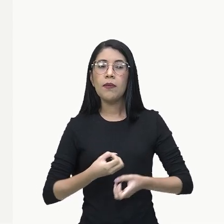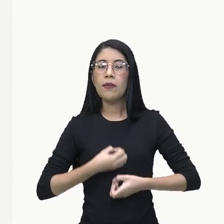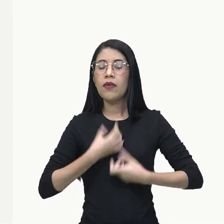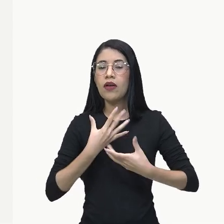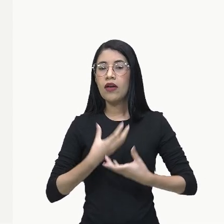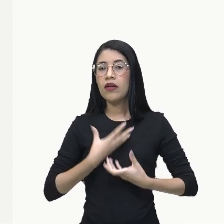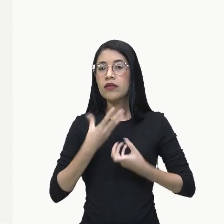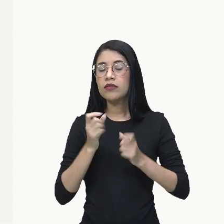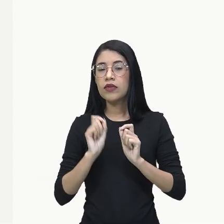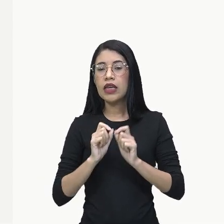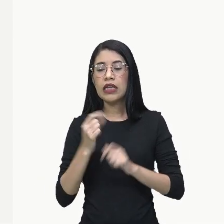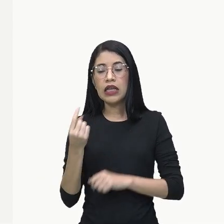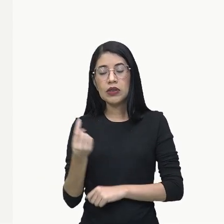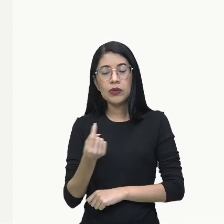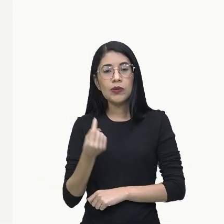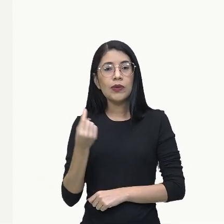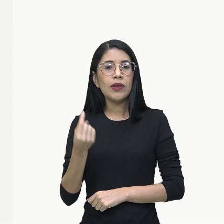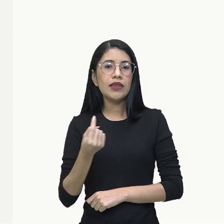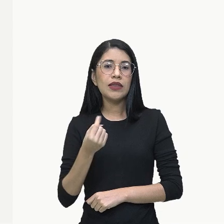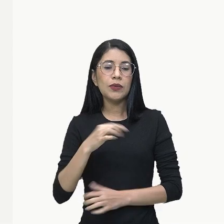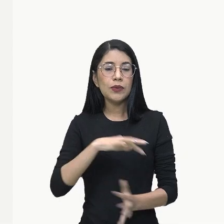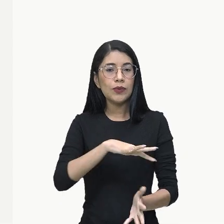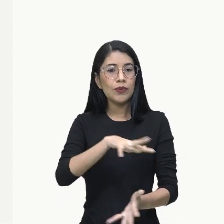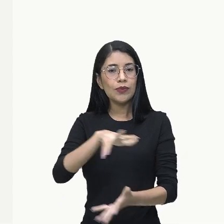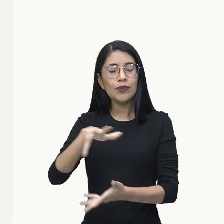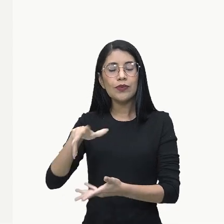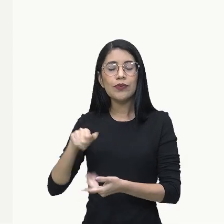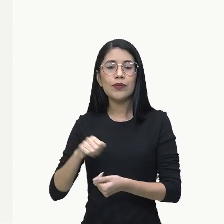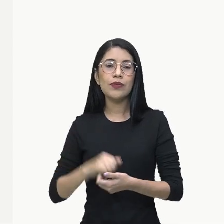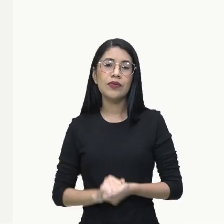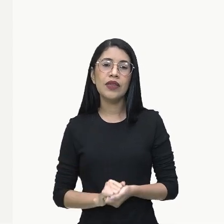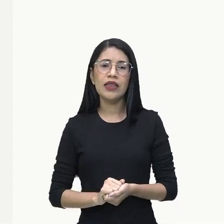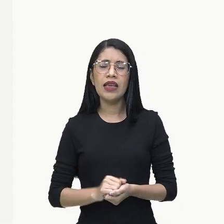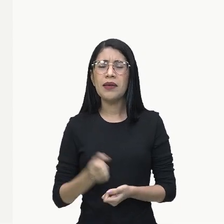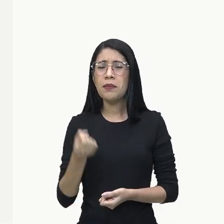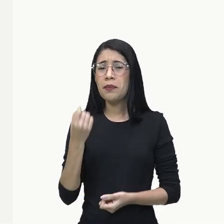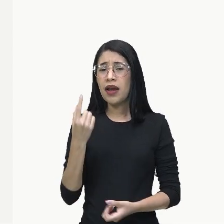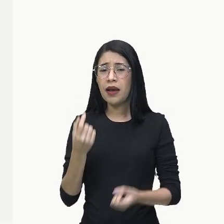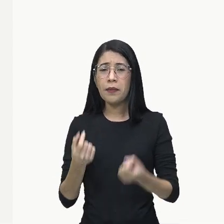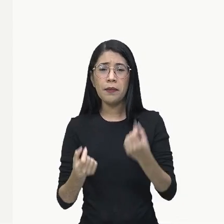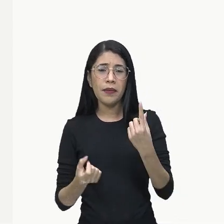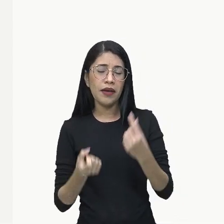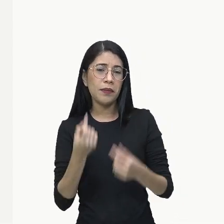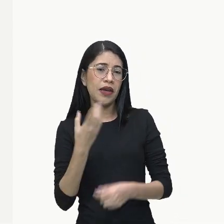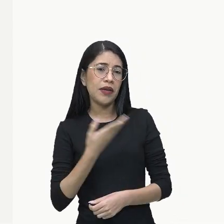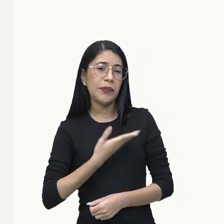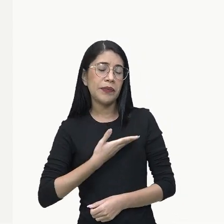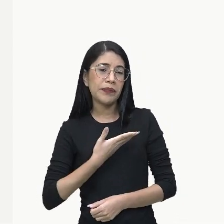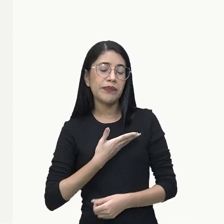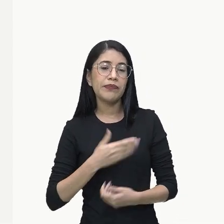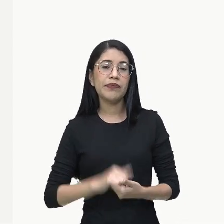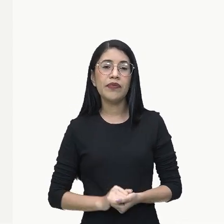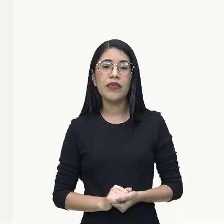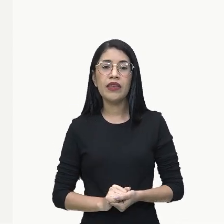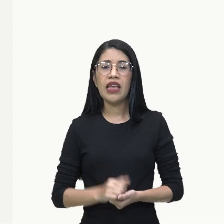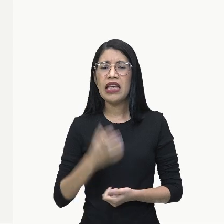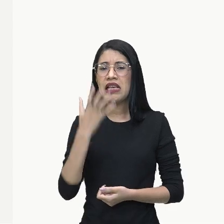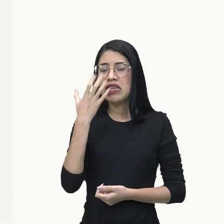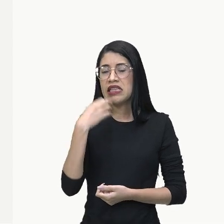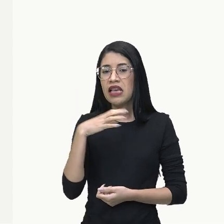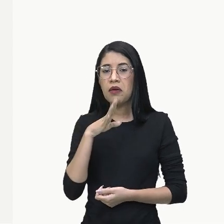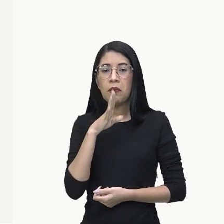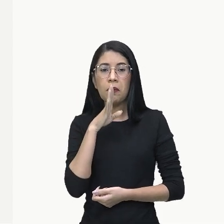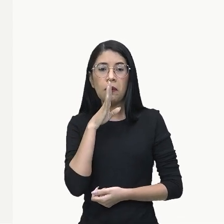essa sua solidão neste mundo, né? Ele fala: tem poucos, raros amigos. É sério, quase não